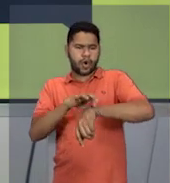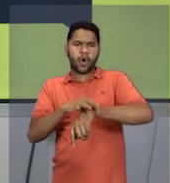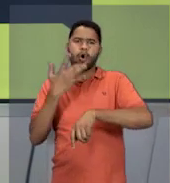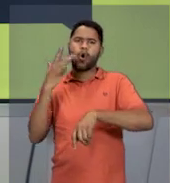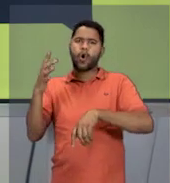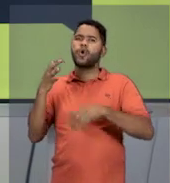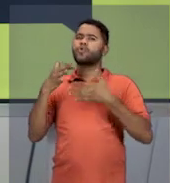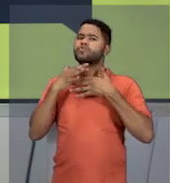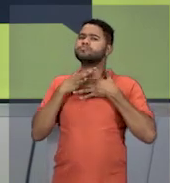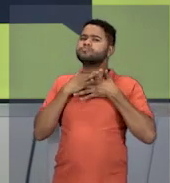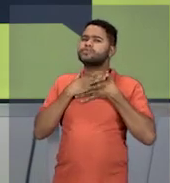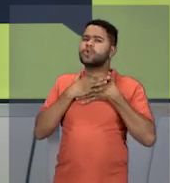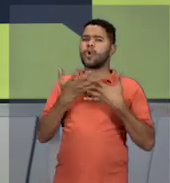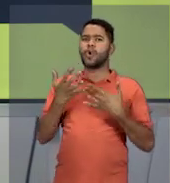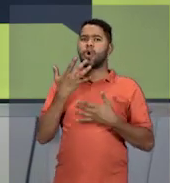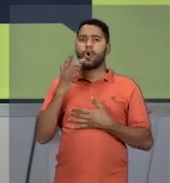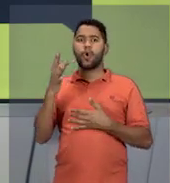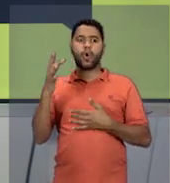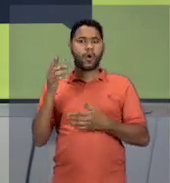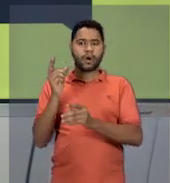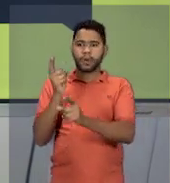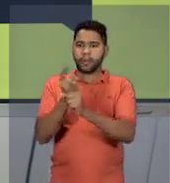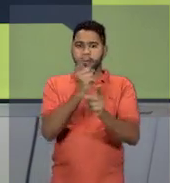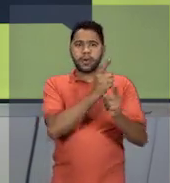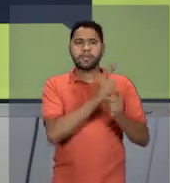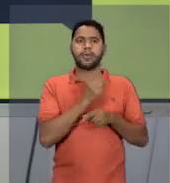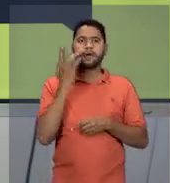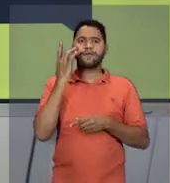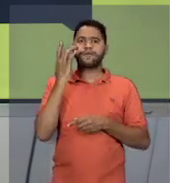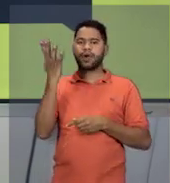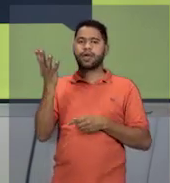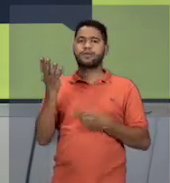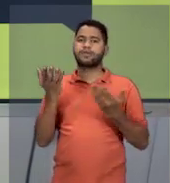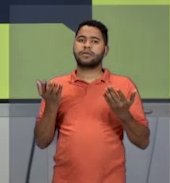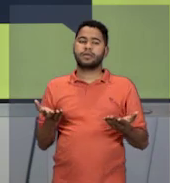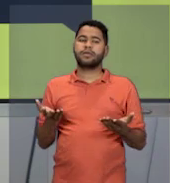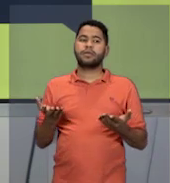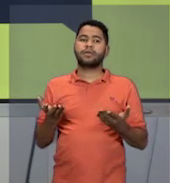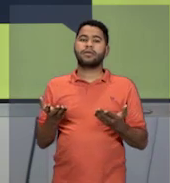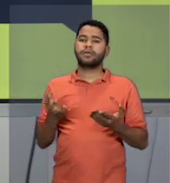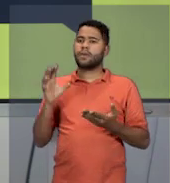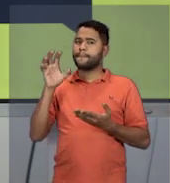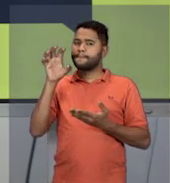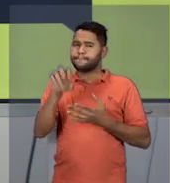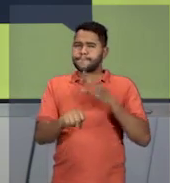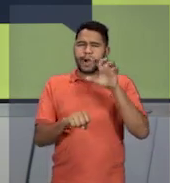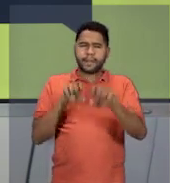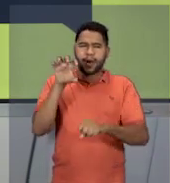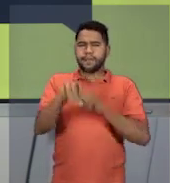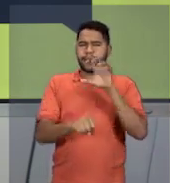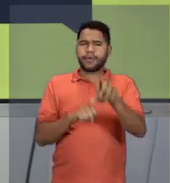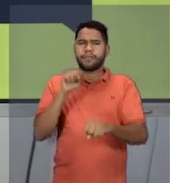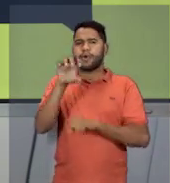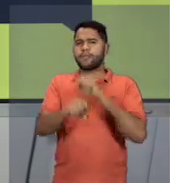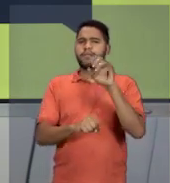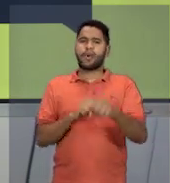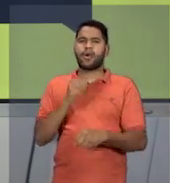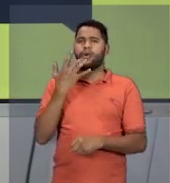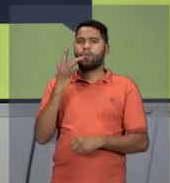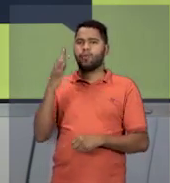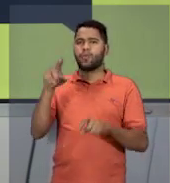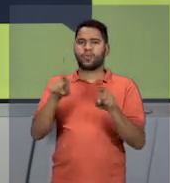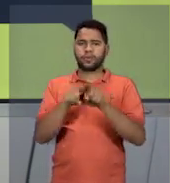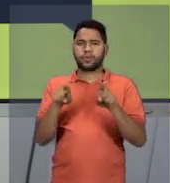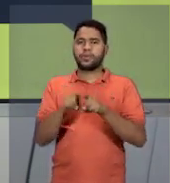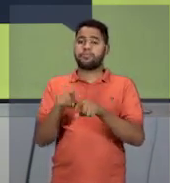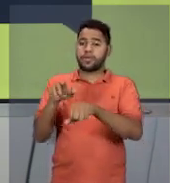Então, os espanhóis acham ouro muito facilmente, né? E aí eles passam a explorar aquele ouro e também explorar